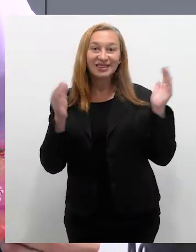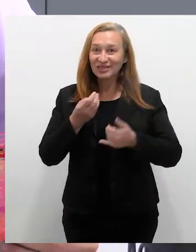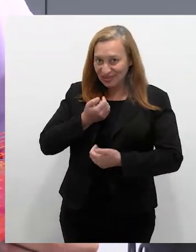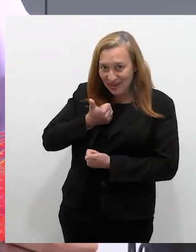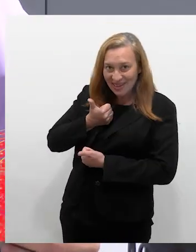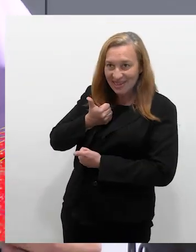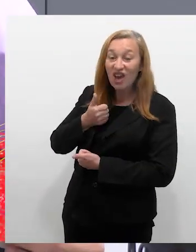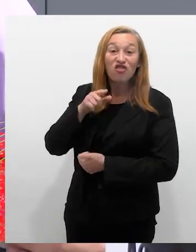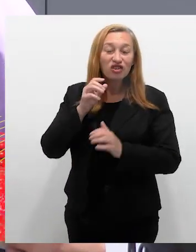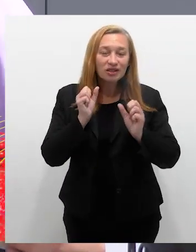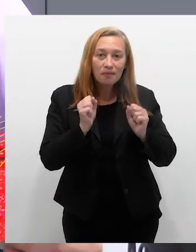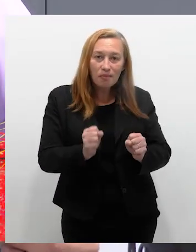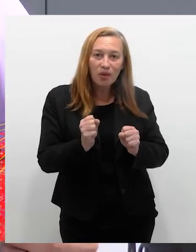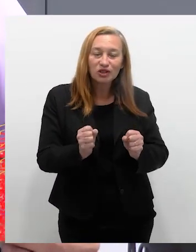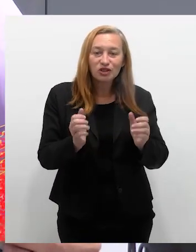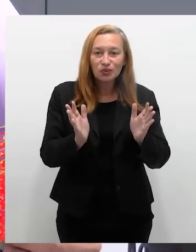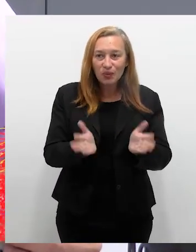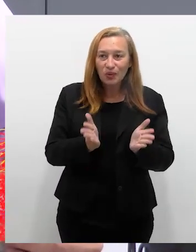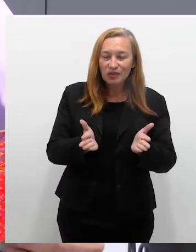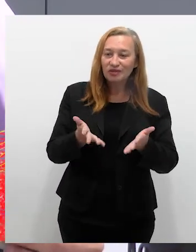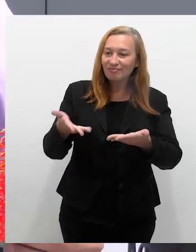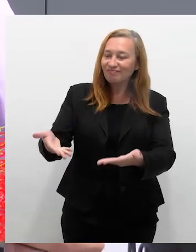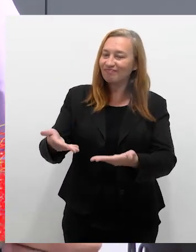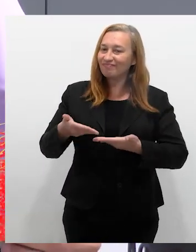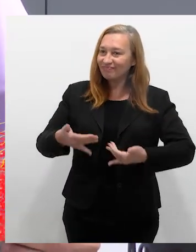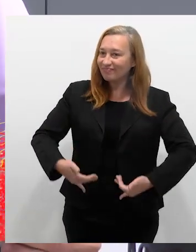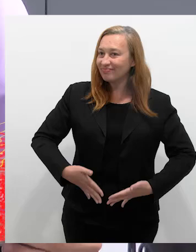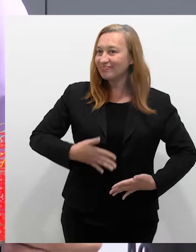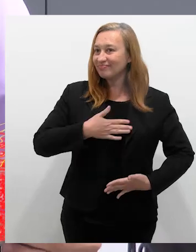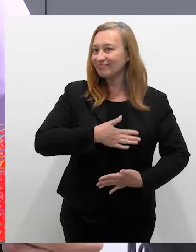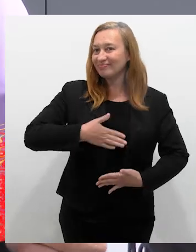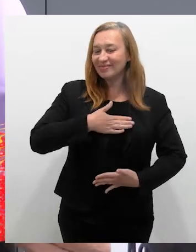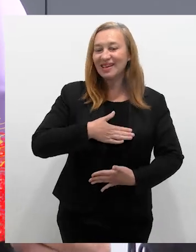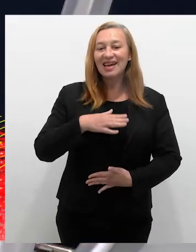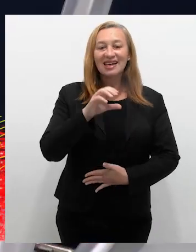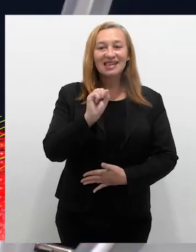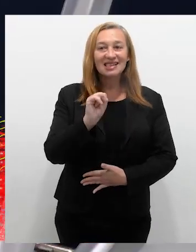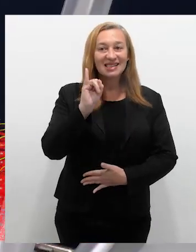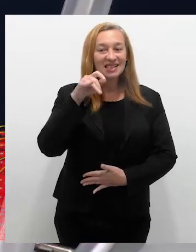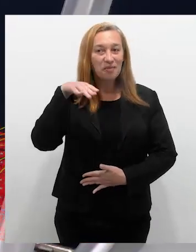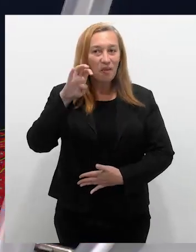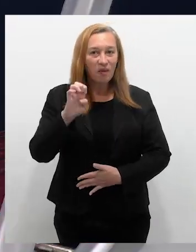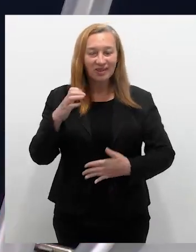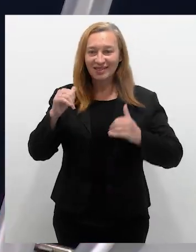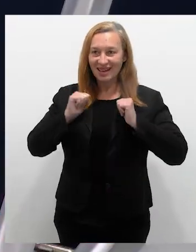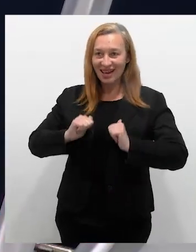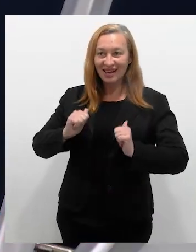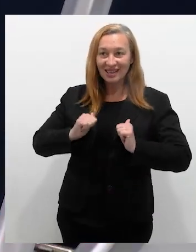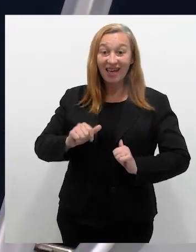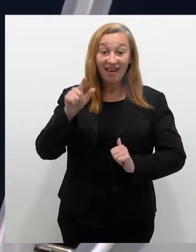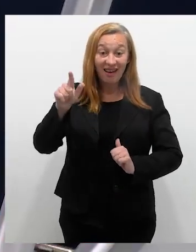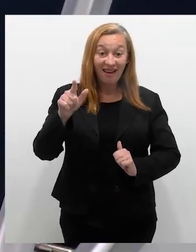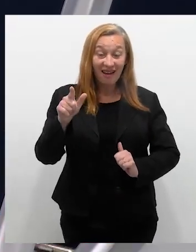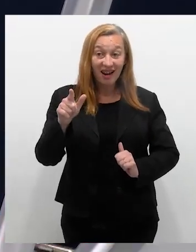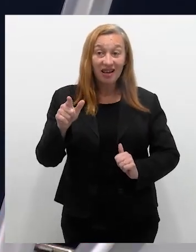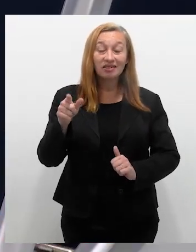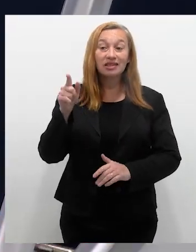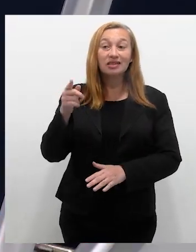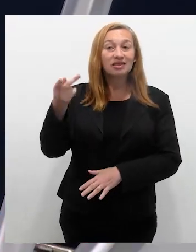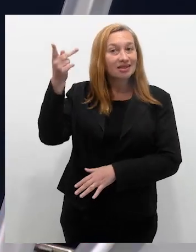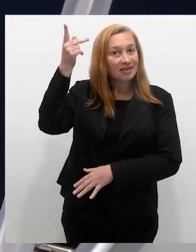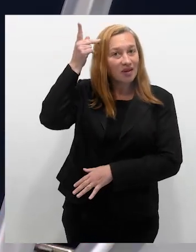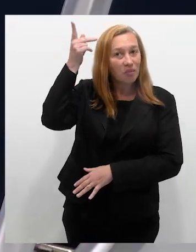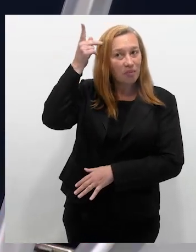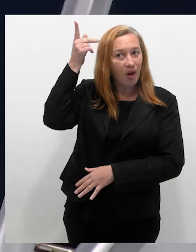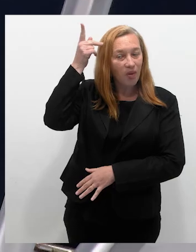Olá, tudo bem? O Você Pode de hoje tem o prazer de receber a atriz Simone Soares. Ela que nasceu em Taubaté, São Paulo,